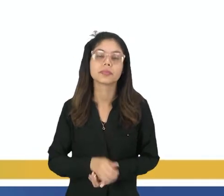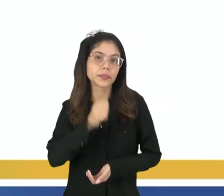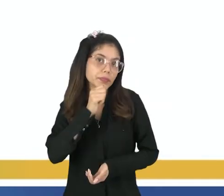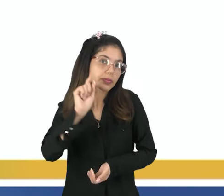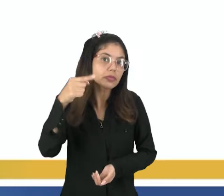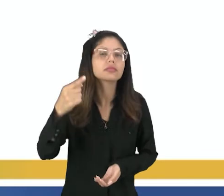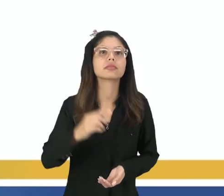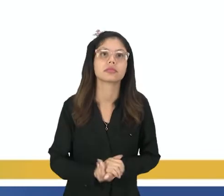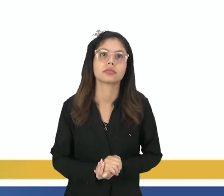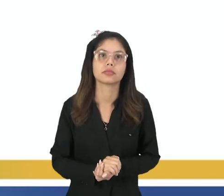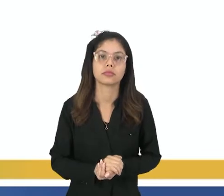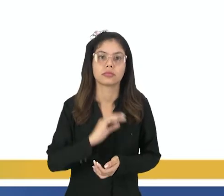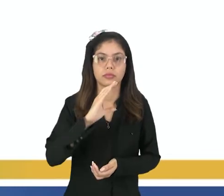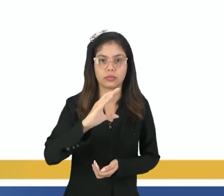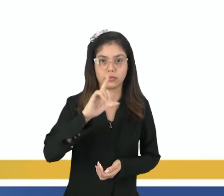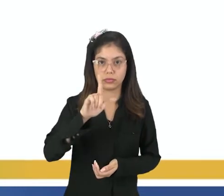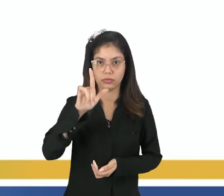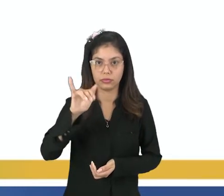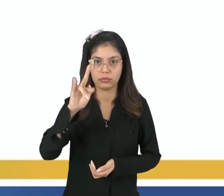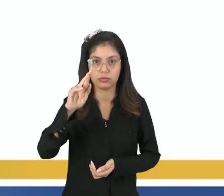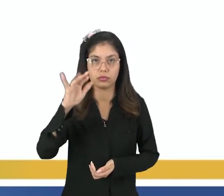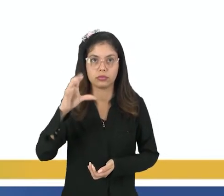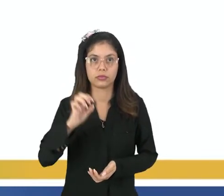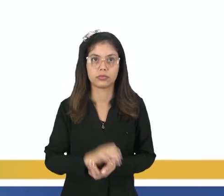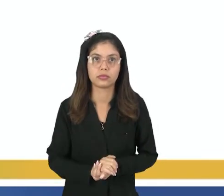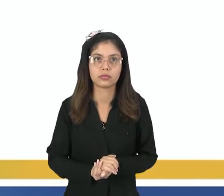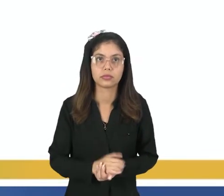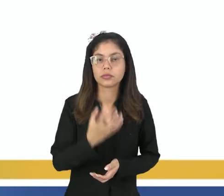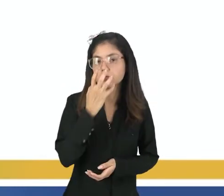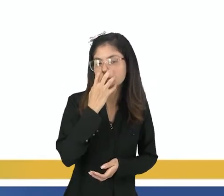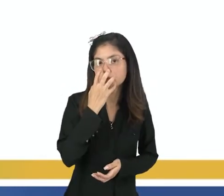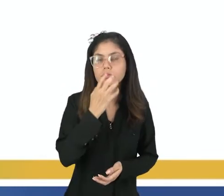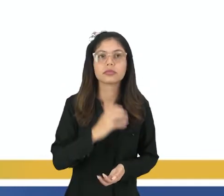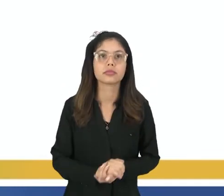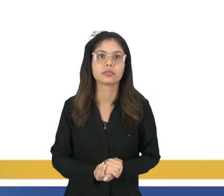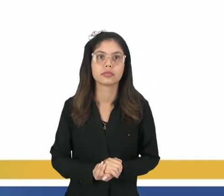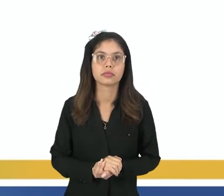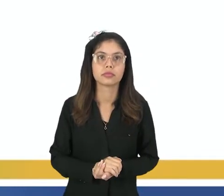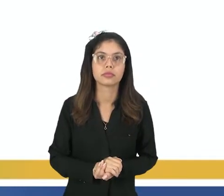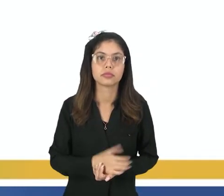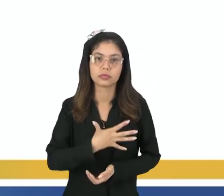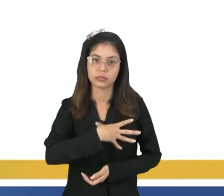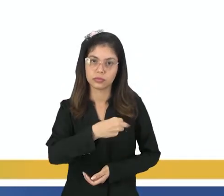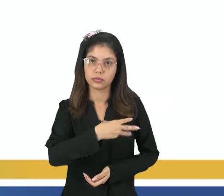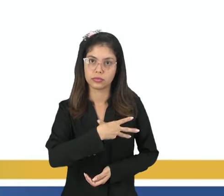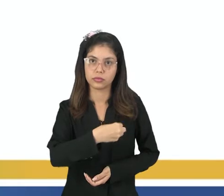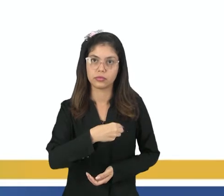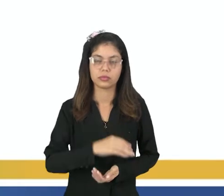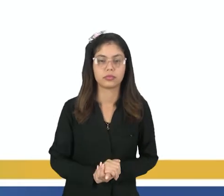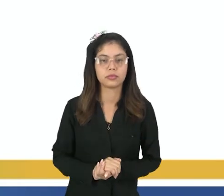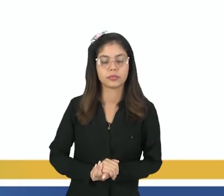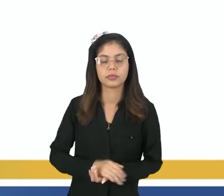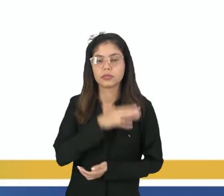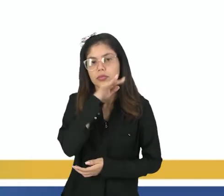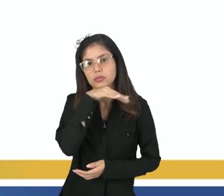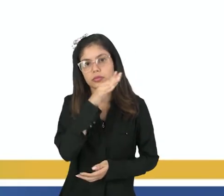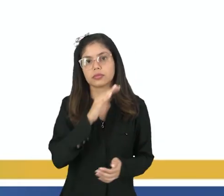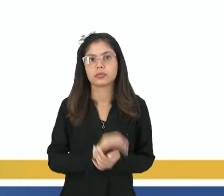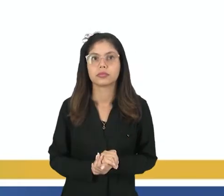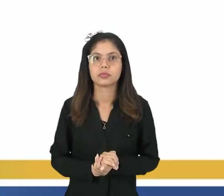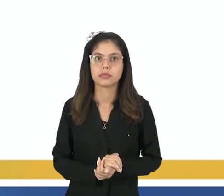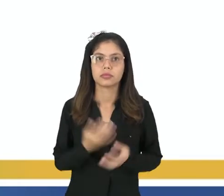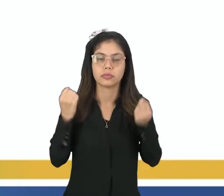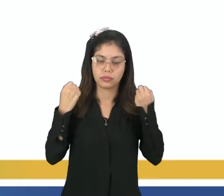Além do filo, ele tem a classe. A classe dos cachorros, é a classe dos mamíferos, que são animais cobertos